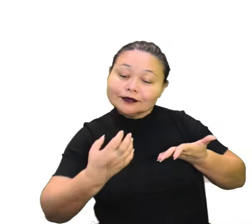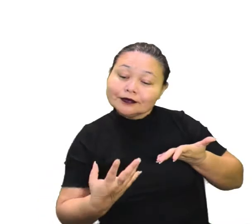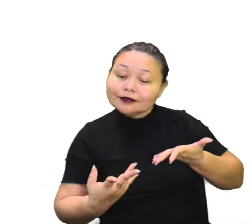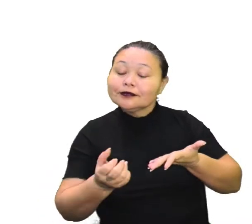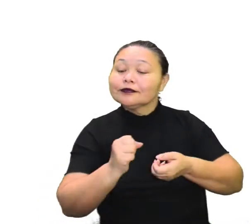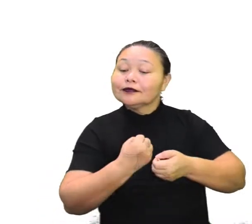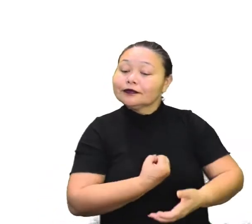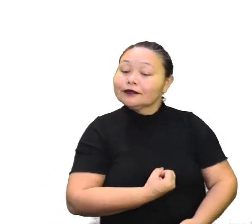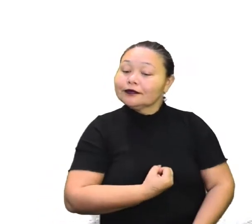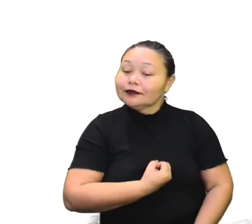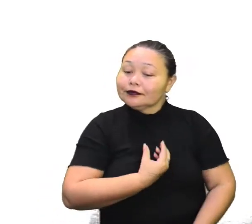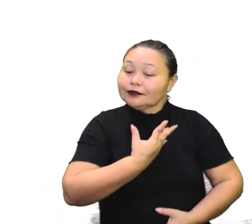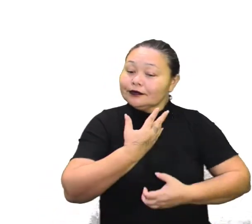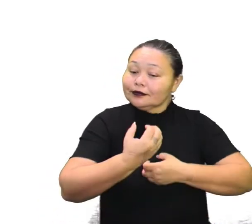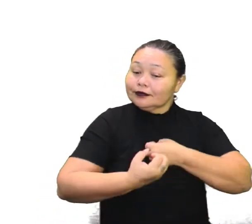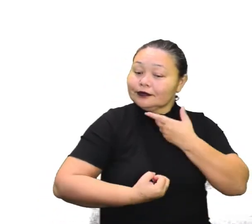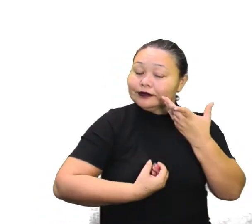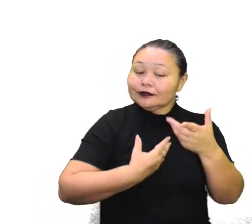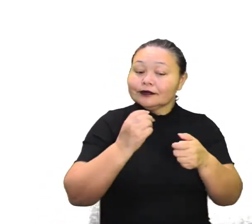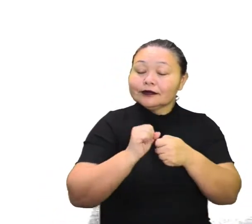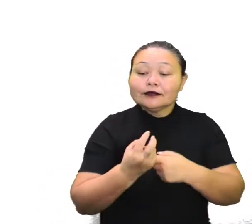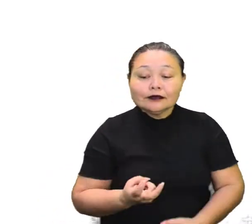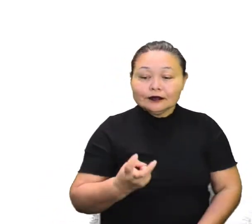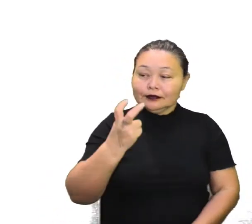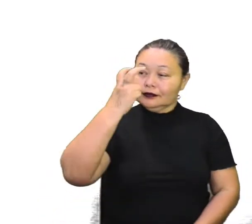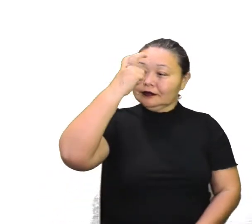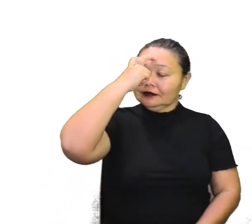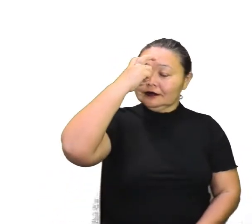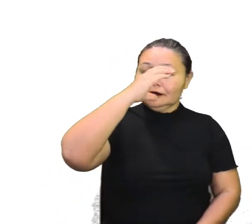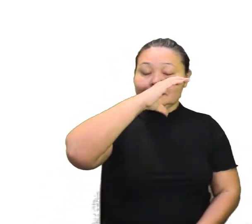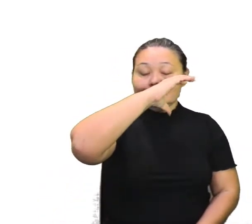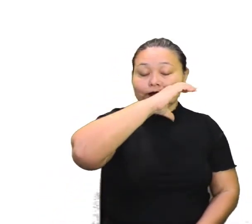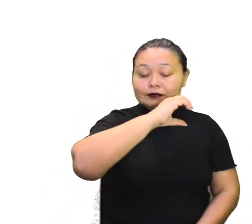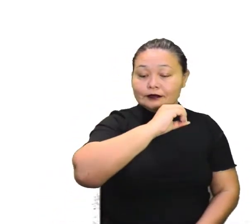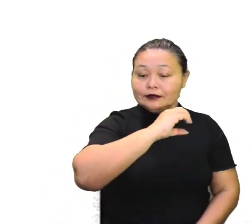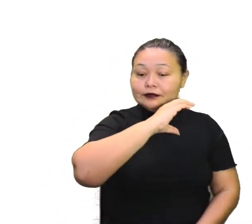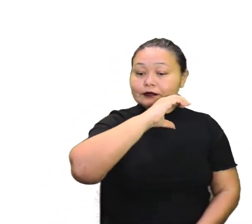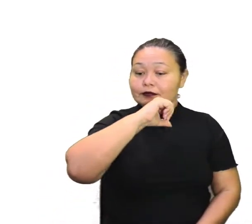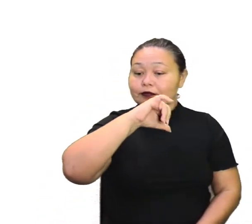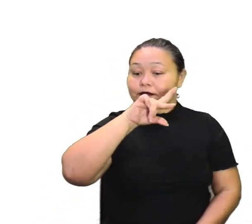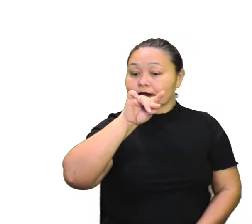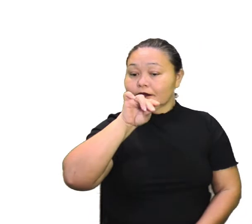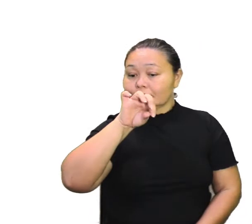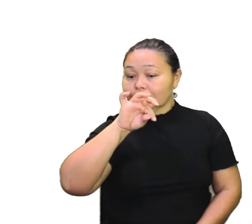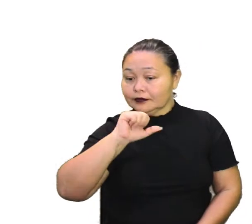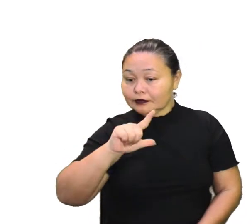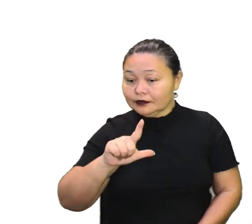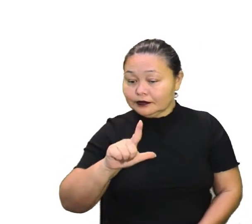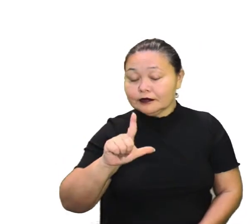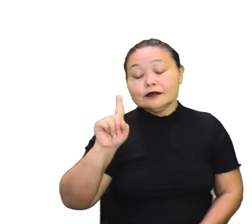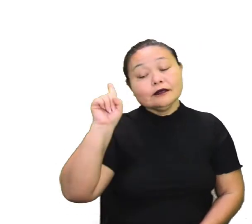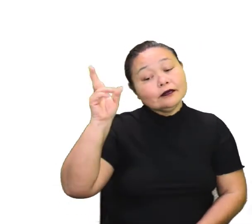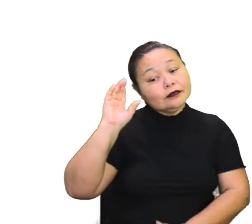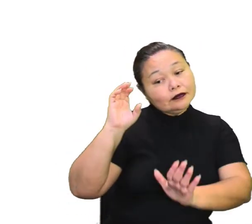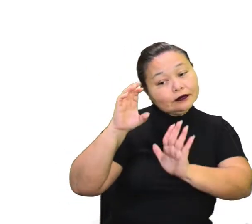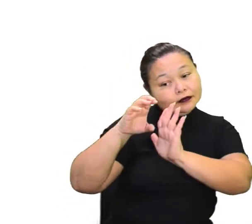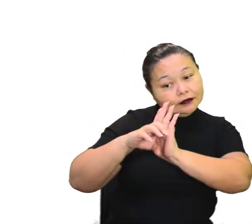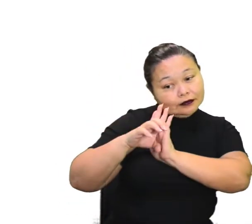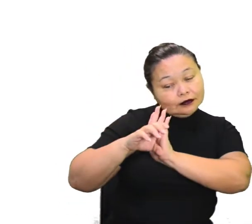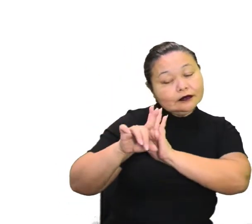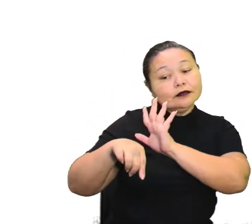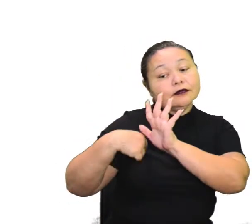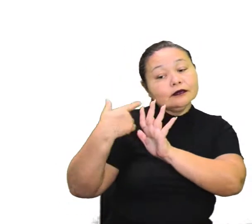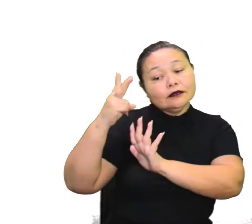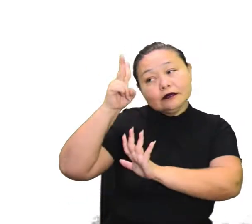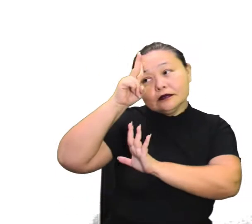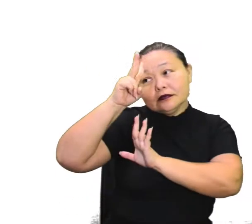cultura ocidental. Tá? Então, essa cartela ela é totalmente informativa, conceitual para você